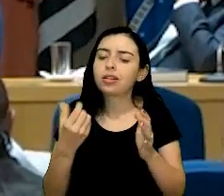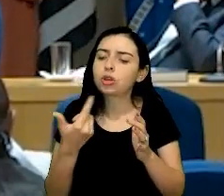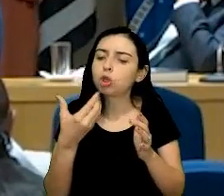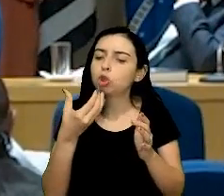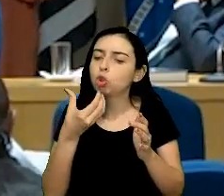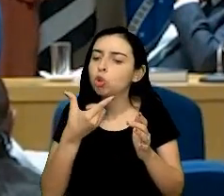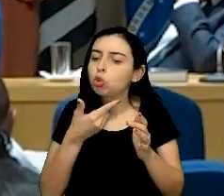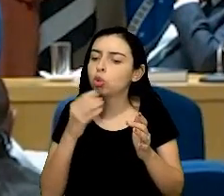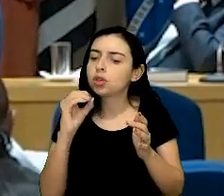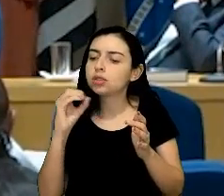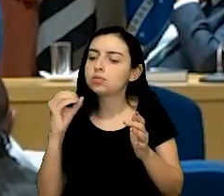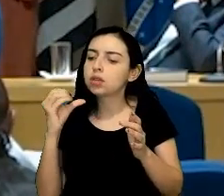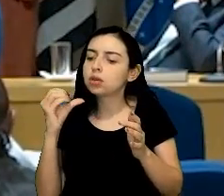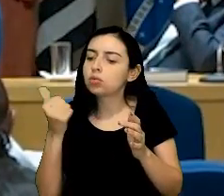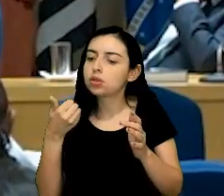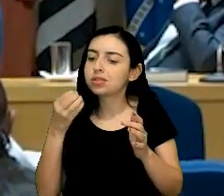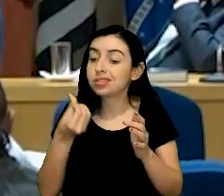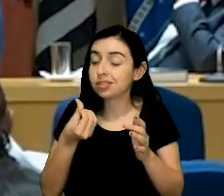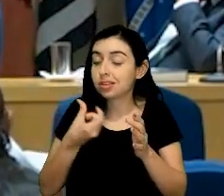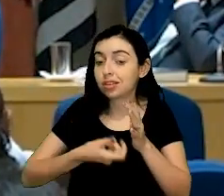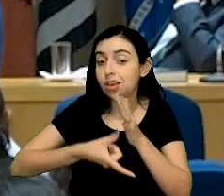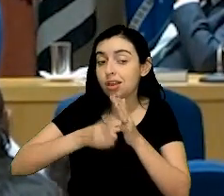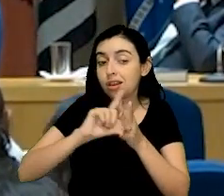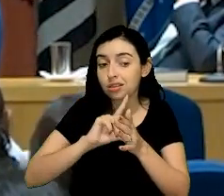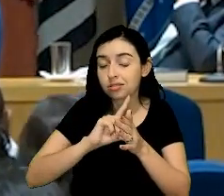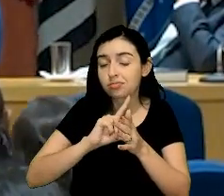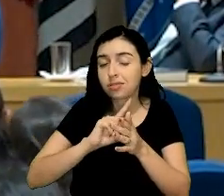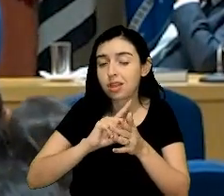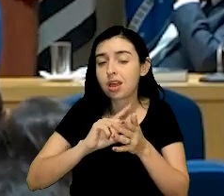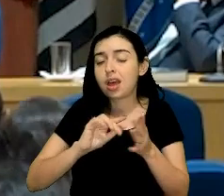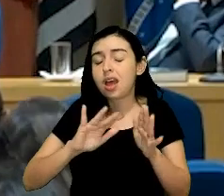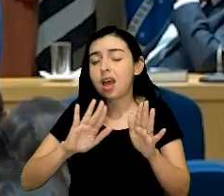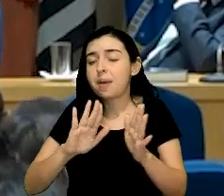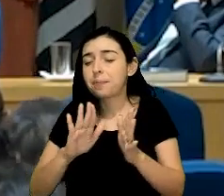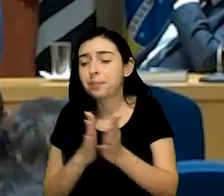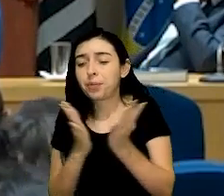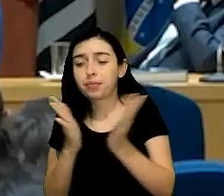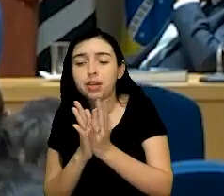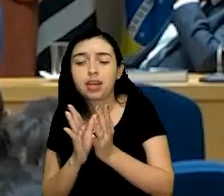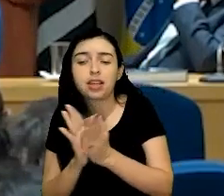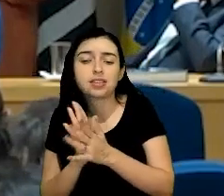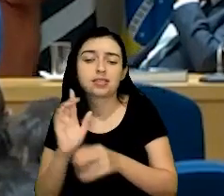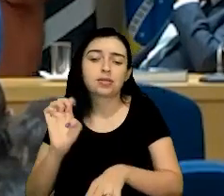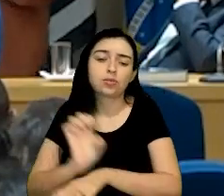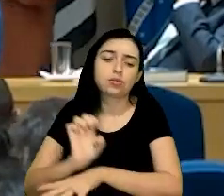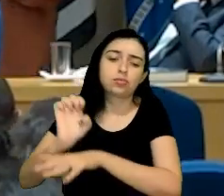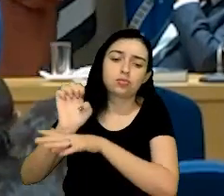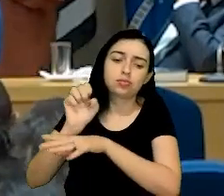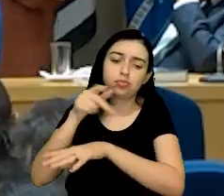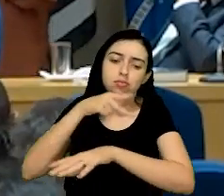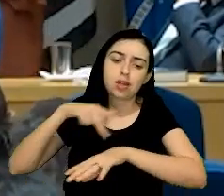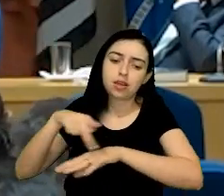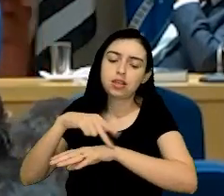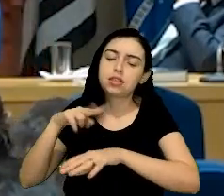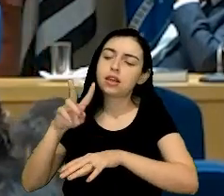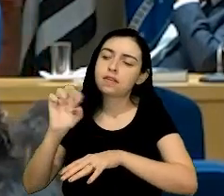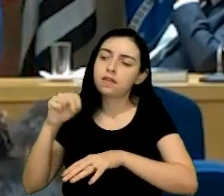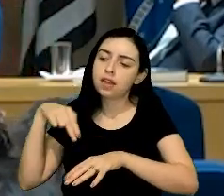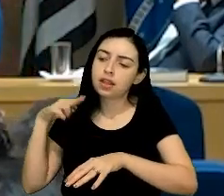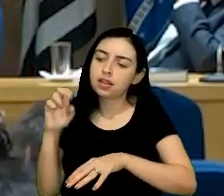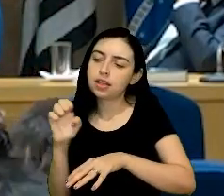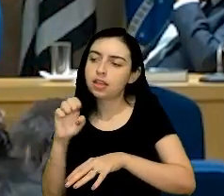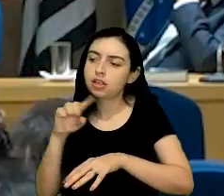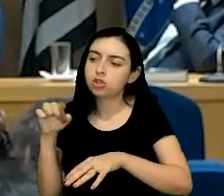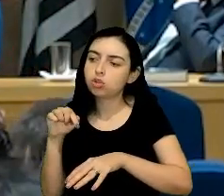estamos chamando de crise na Venezuela, que vem de 17, 18 e 19. Então, o que acontece com esse perfil